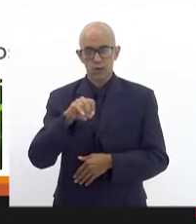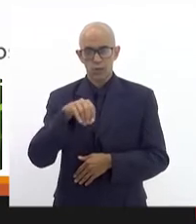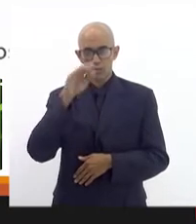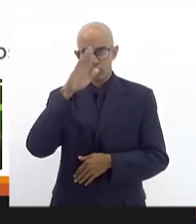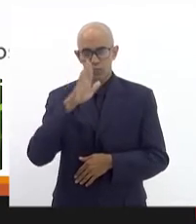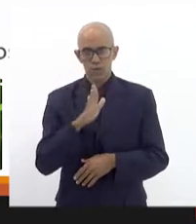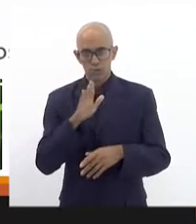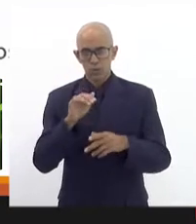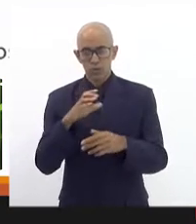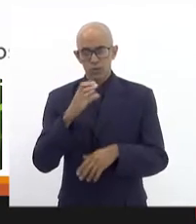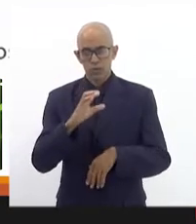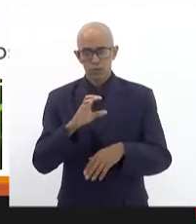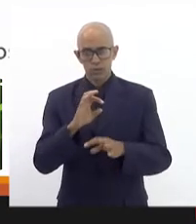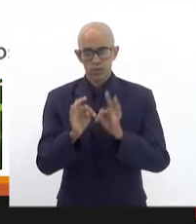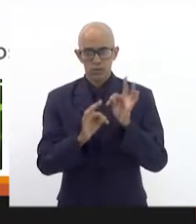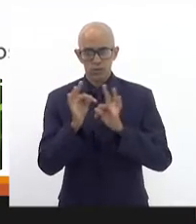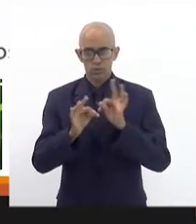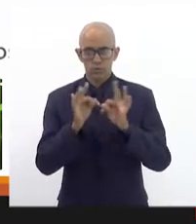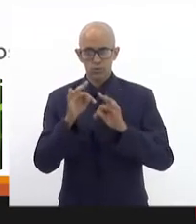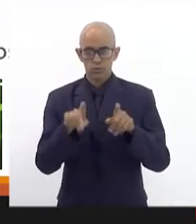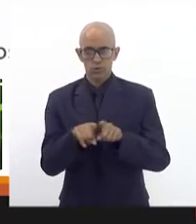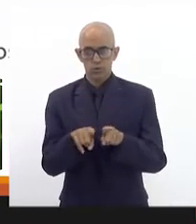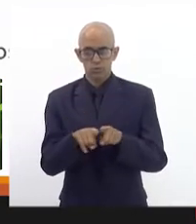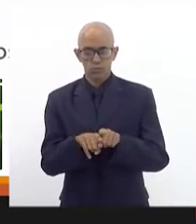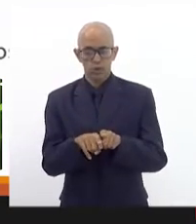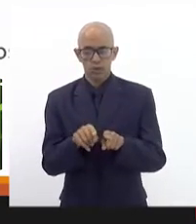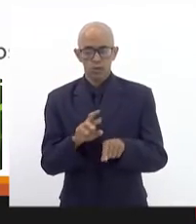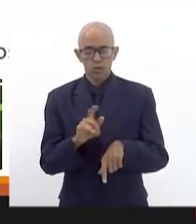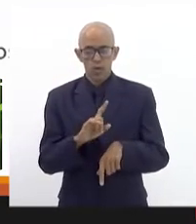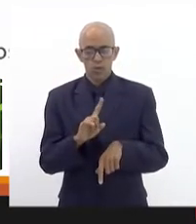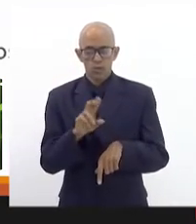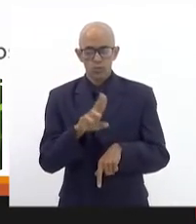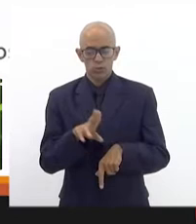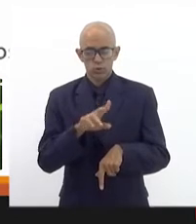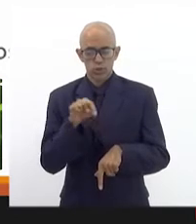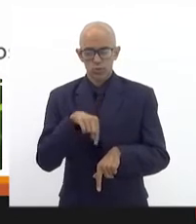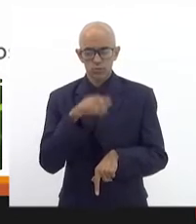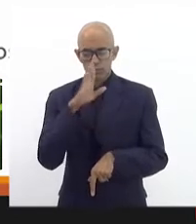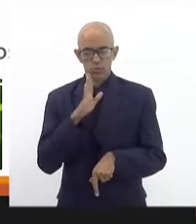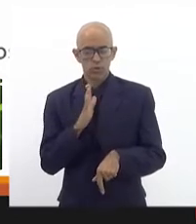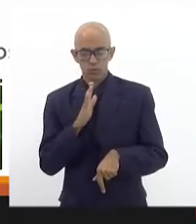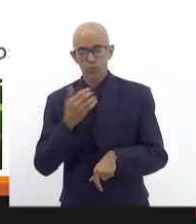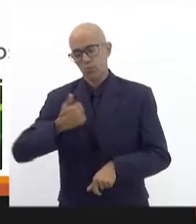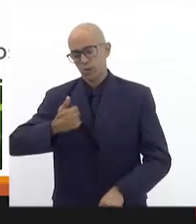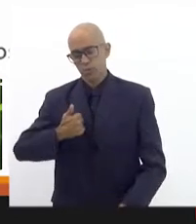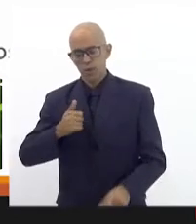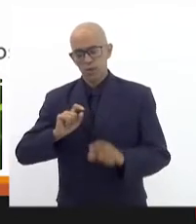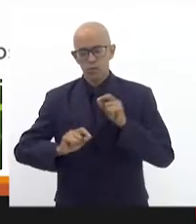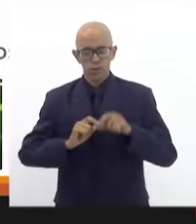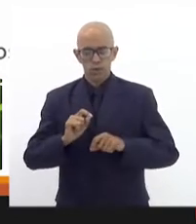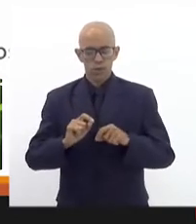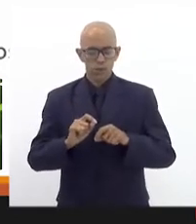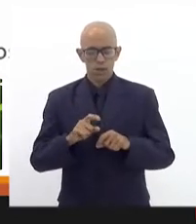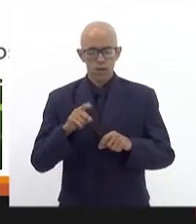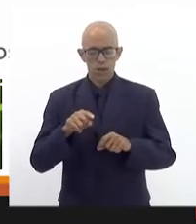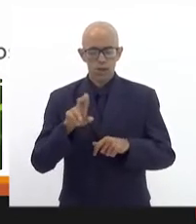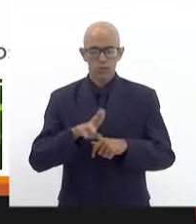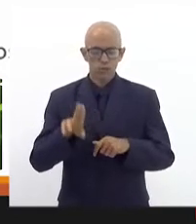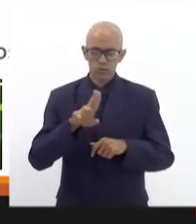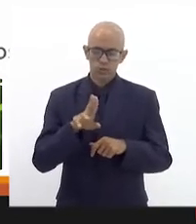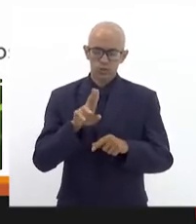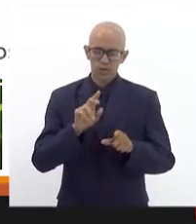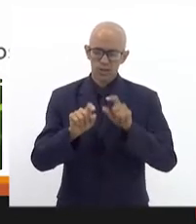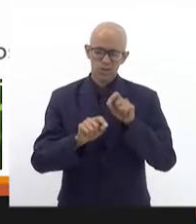tecnologia, particularmente inovação, que não são utilizados no Brasil, né? Um é a questão de usar parte daquilo que